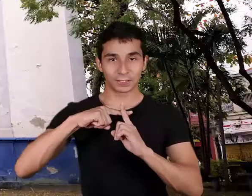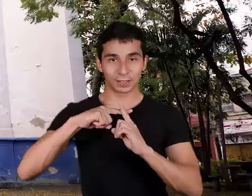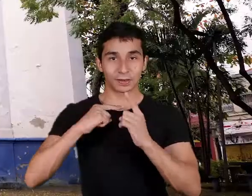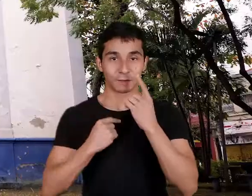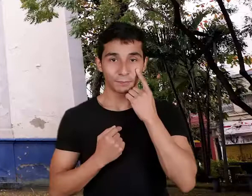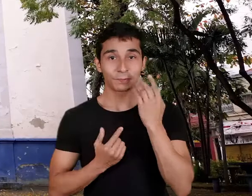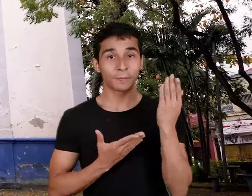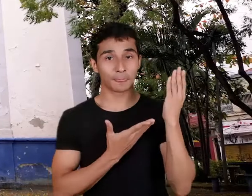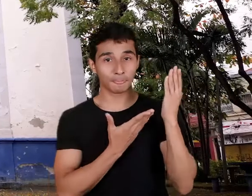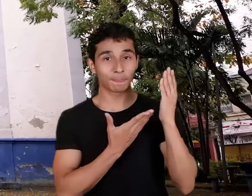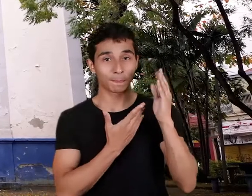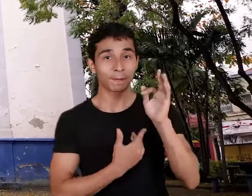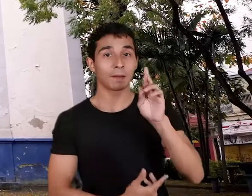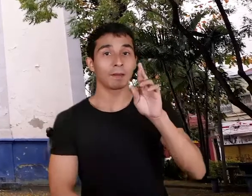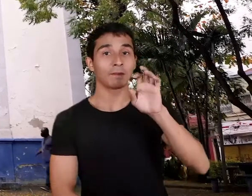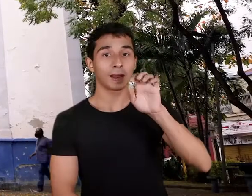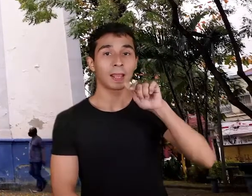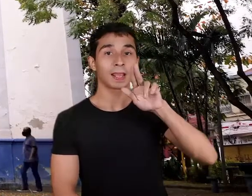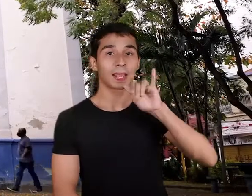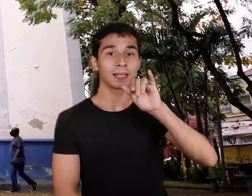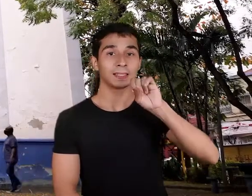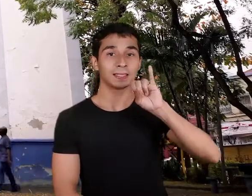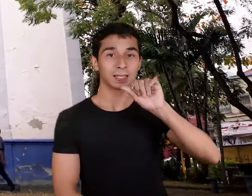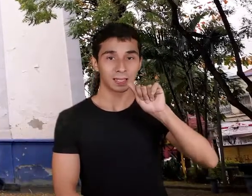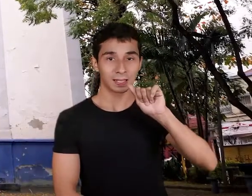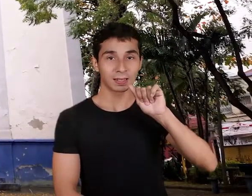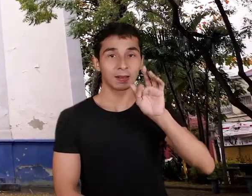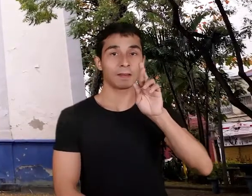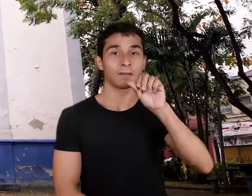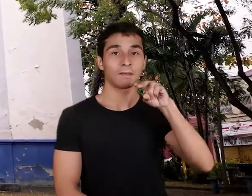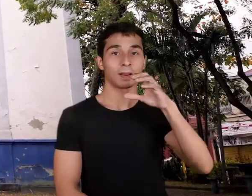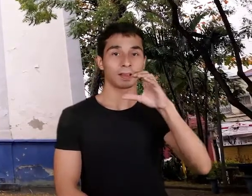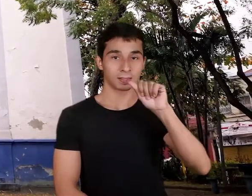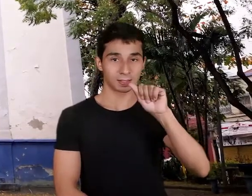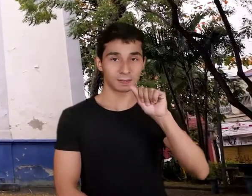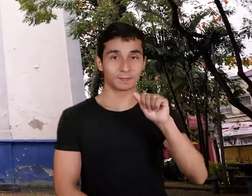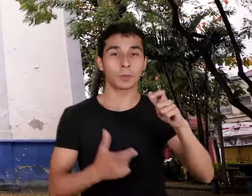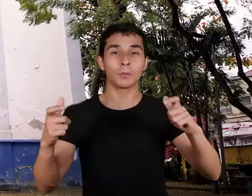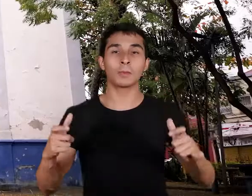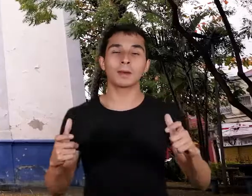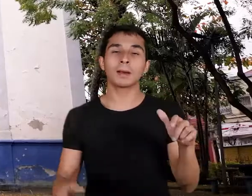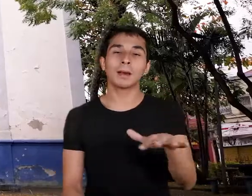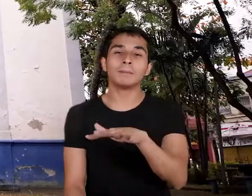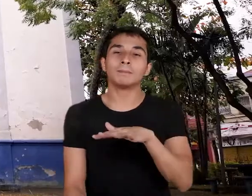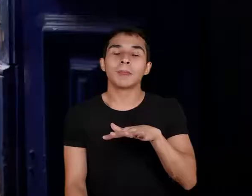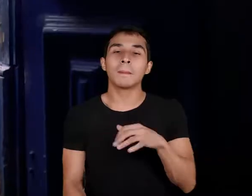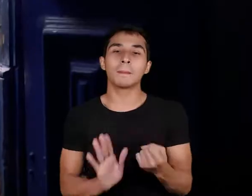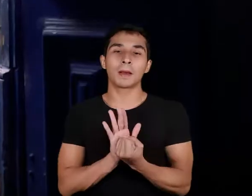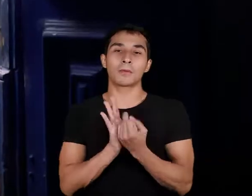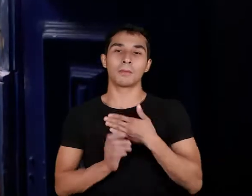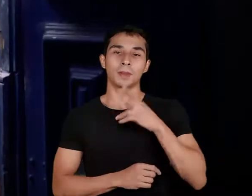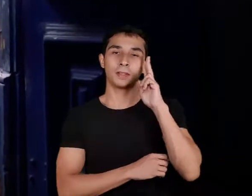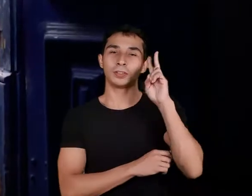da Freguesia da Penha de França, onde para mim significa toda a minha